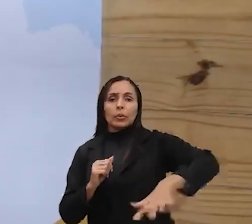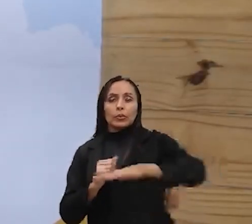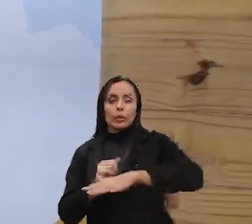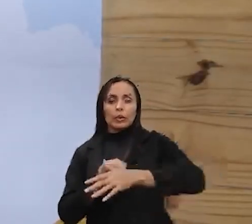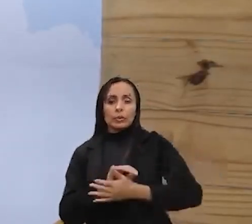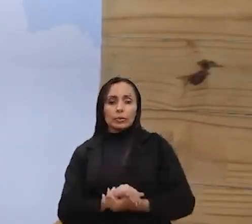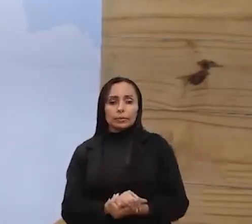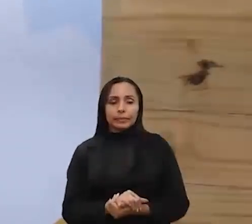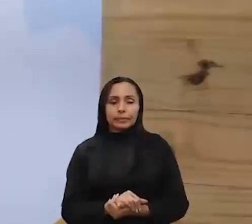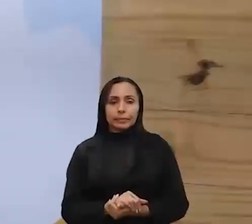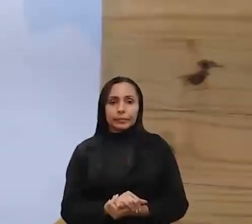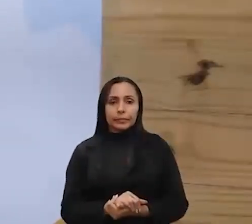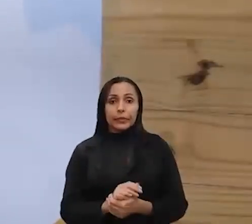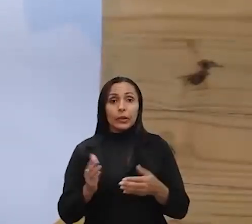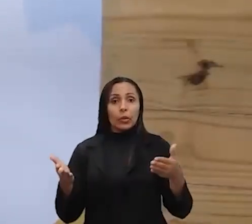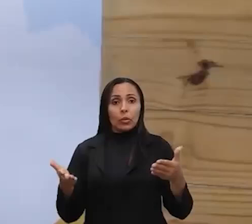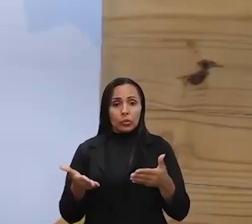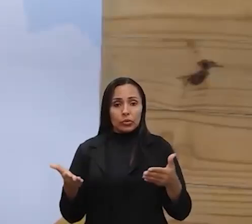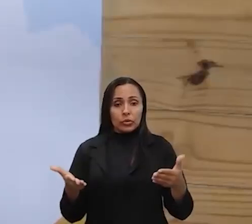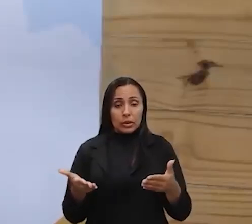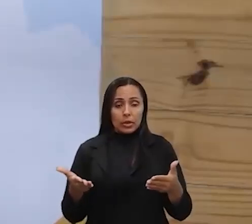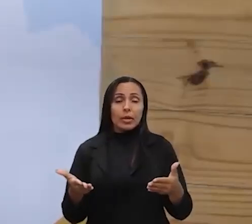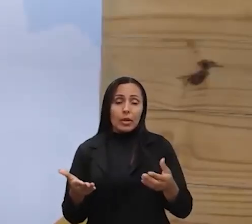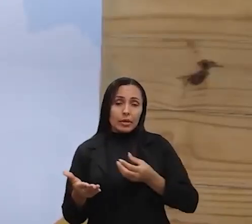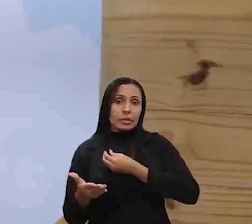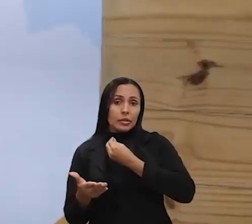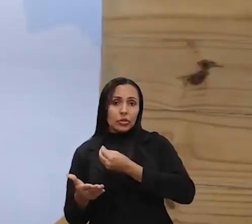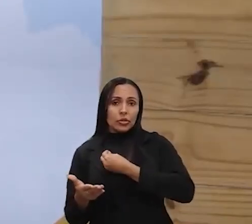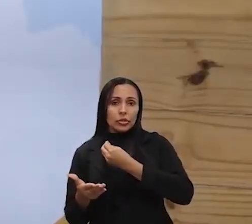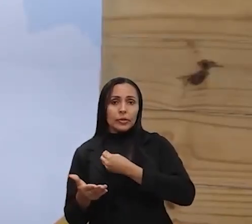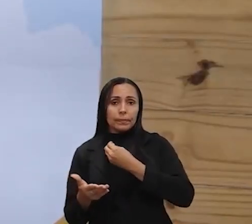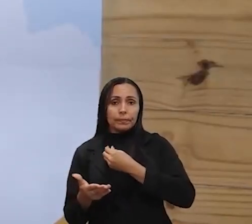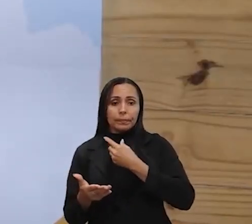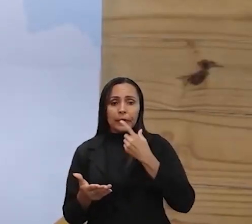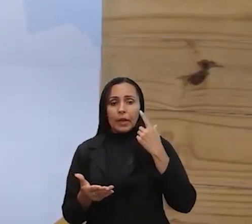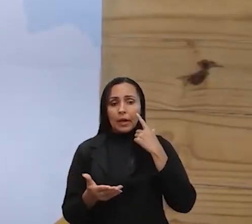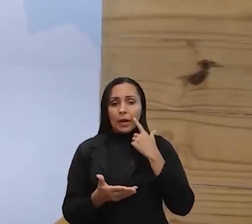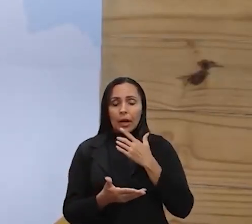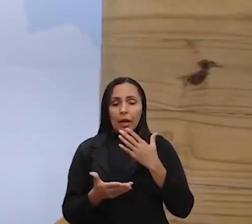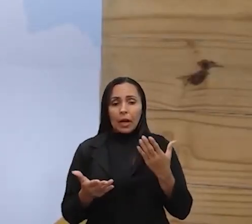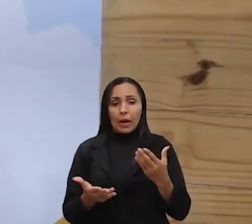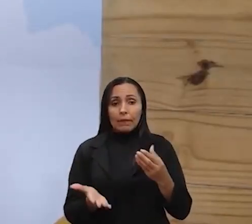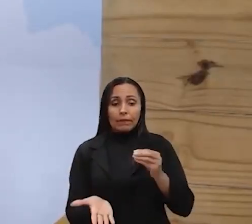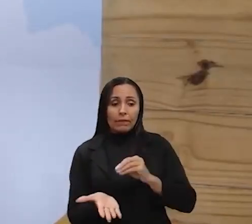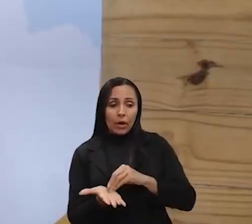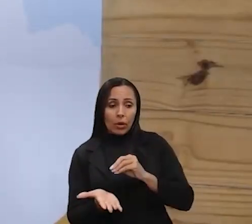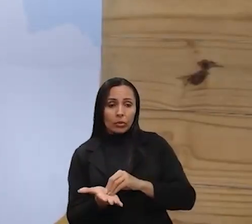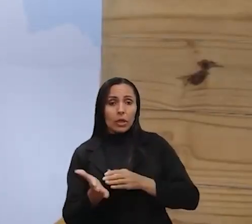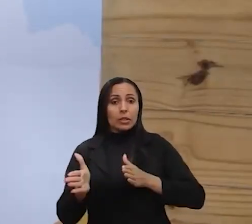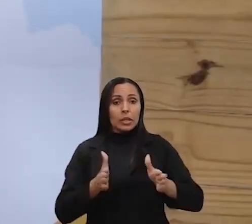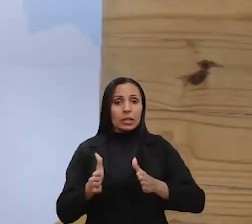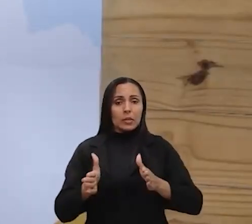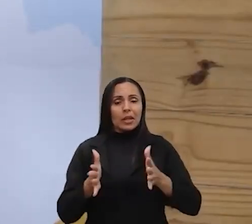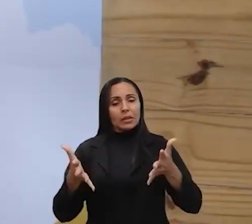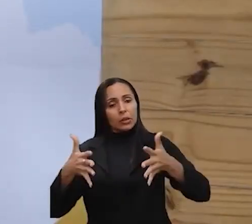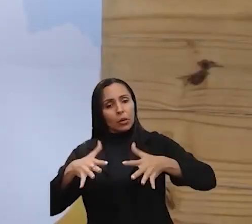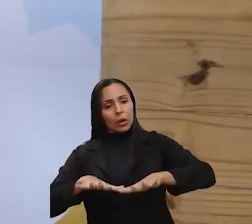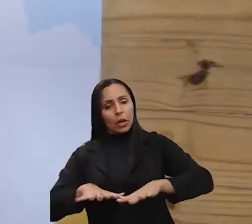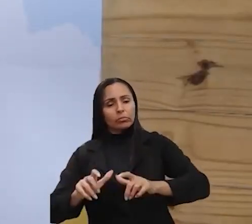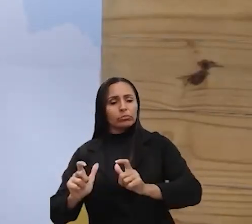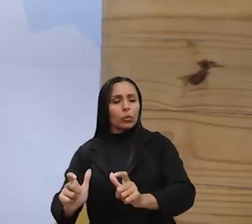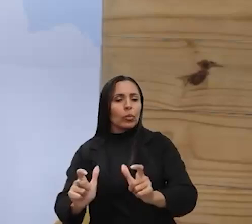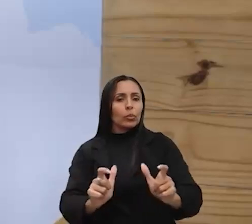espaços. Hoje ainda existe a falta de acessibilidade e inclusão nesses